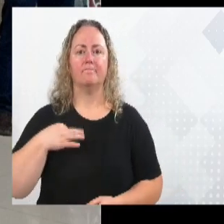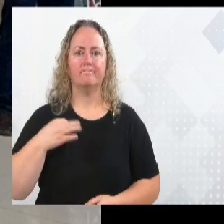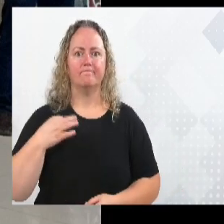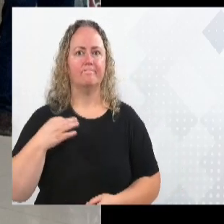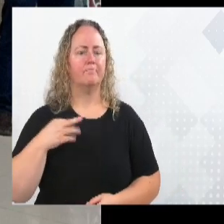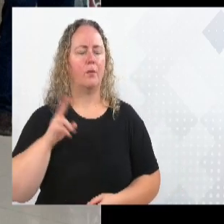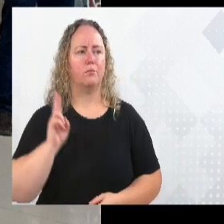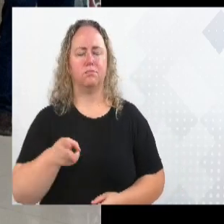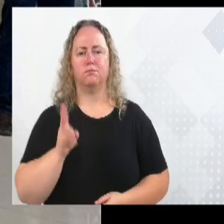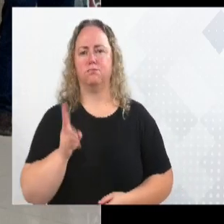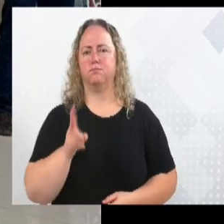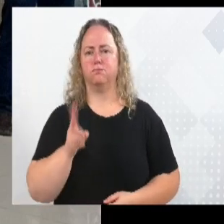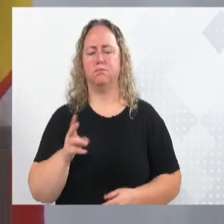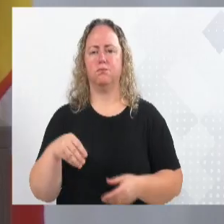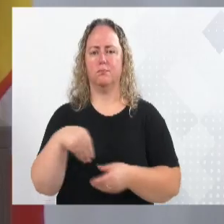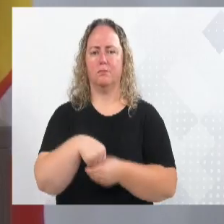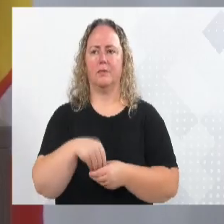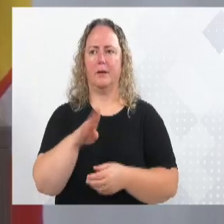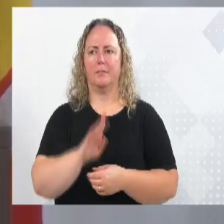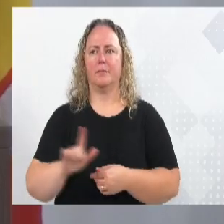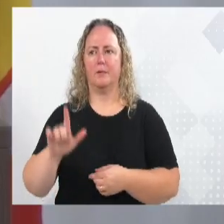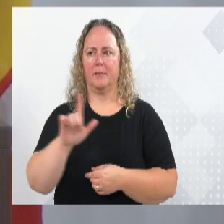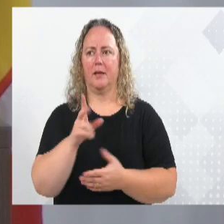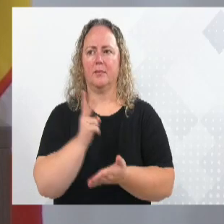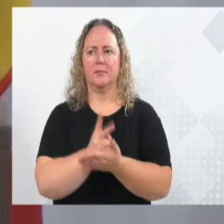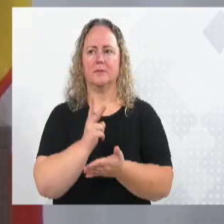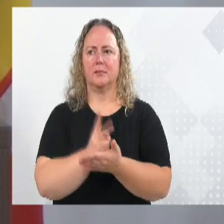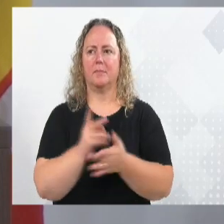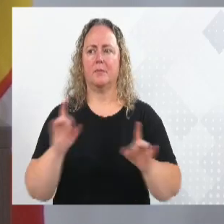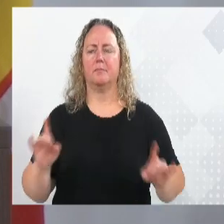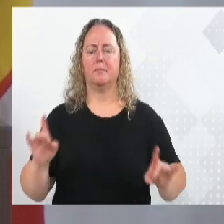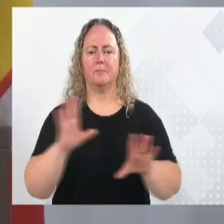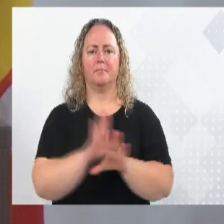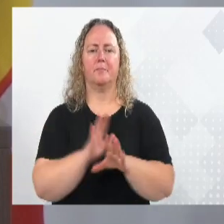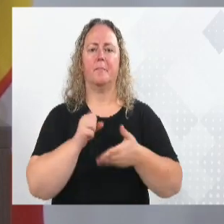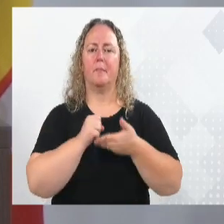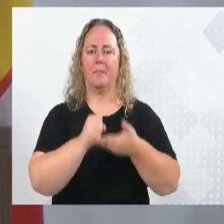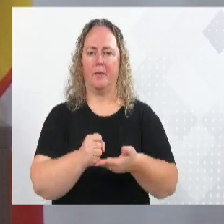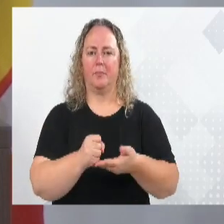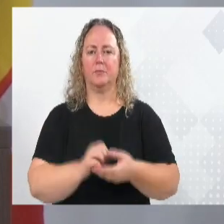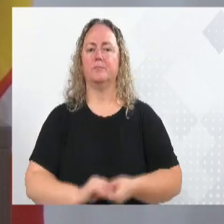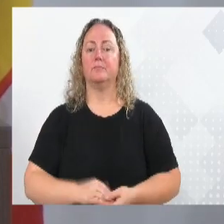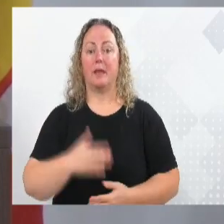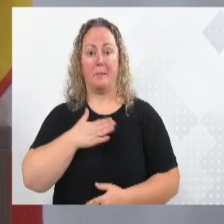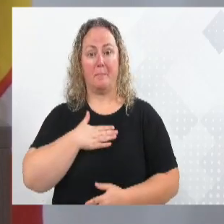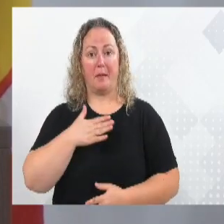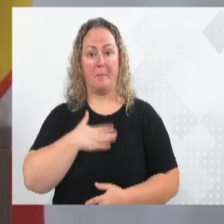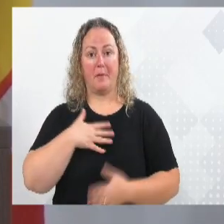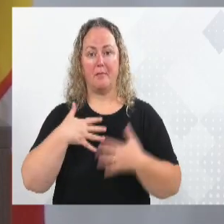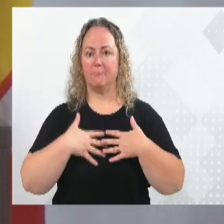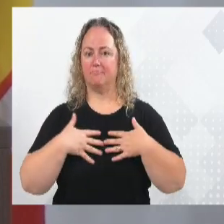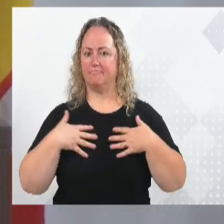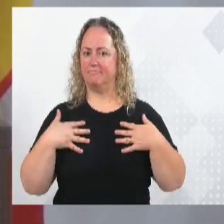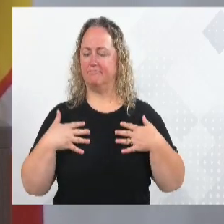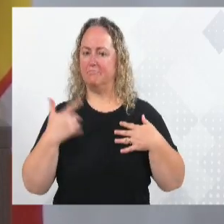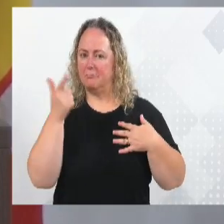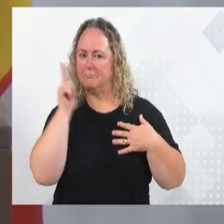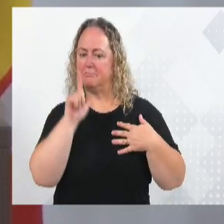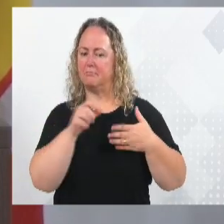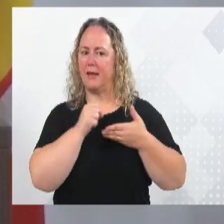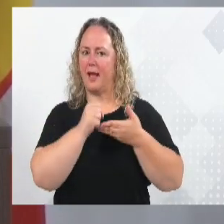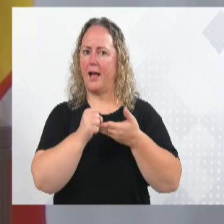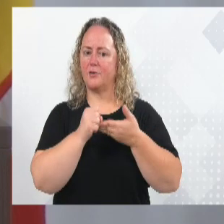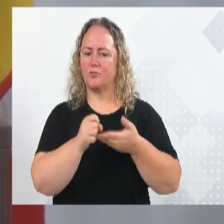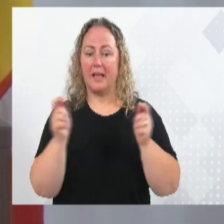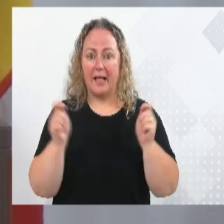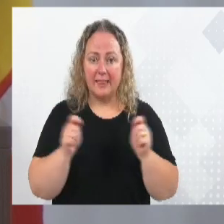enorme dentro da cidade de Blumenau estão sempre prontos para ajudar e para mim uma honra poder sempre participar quando a